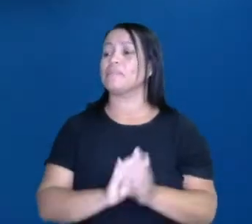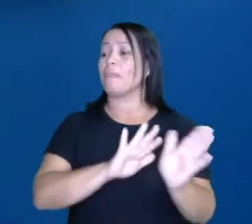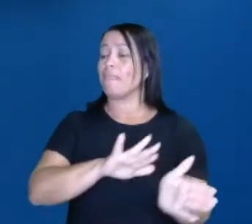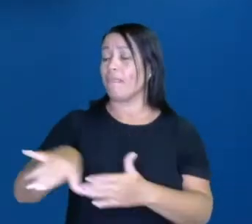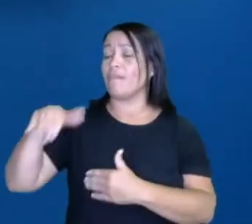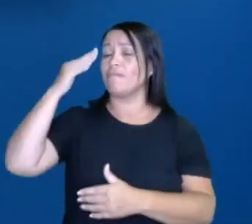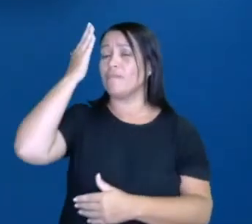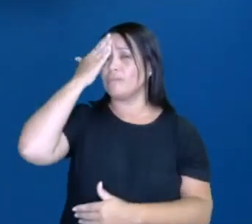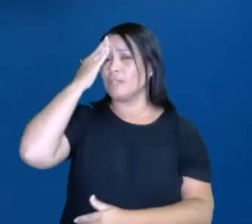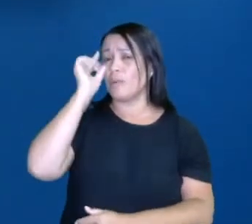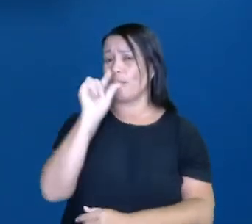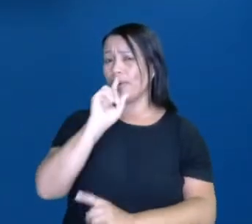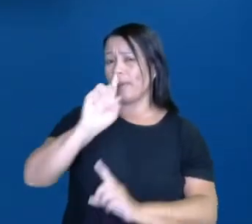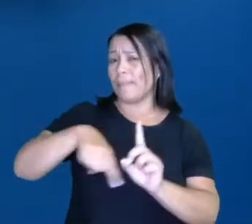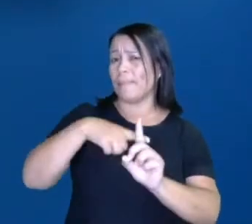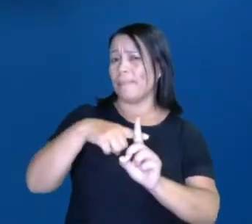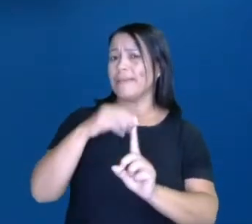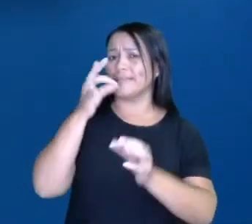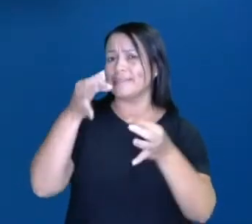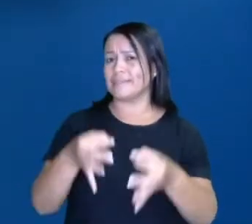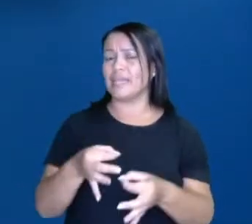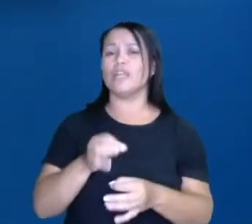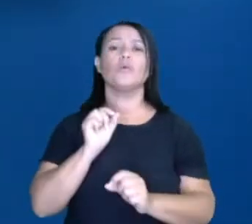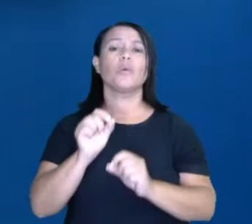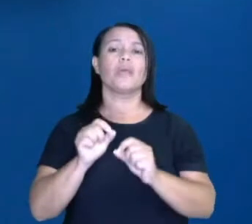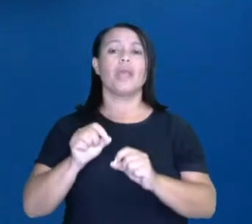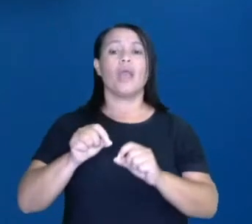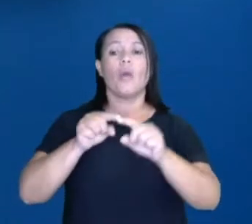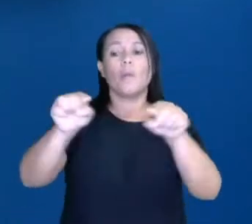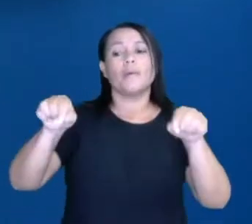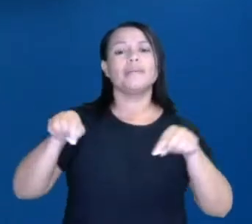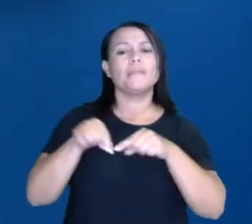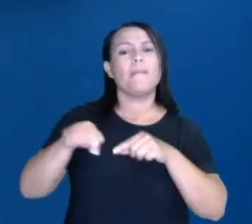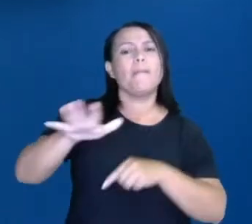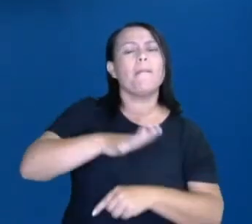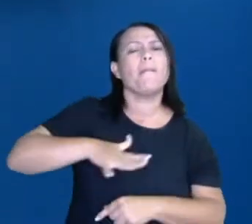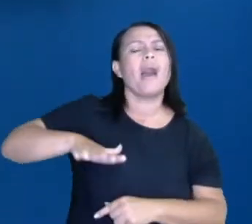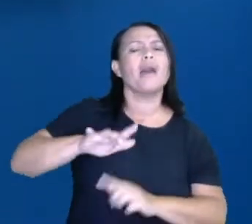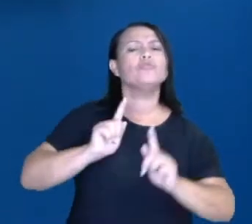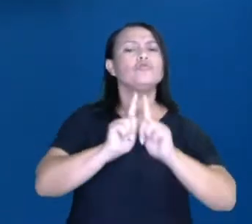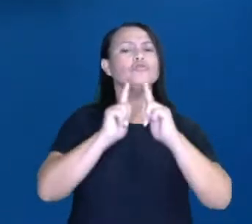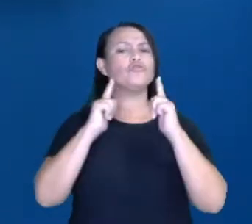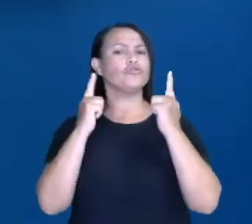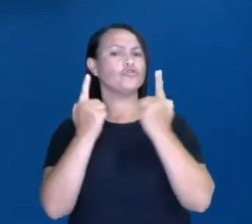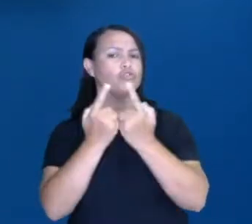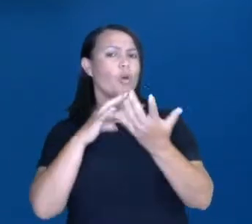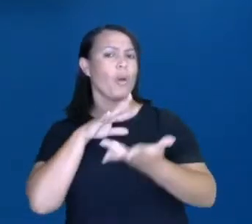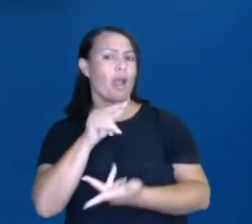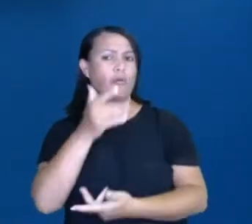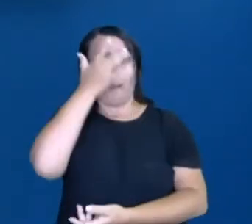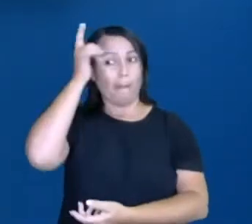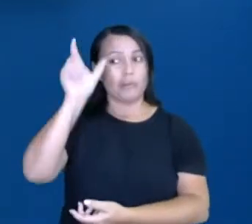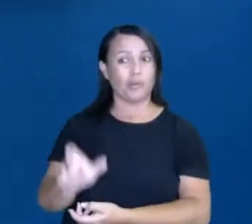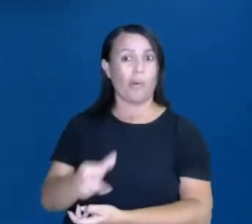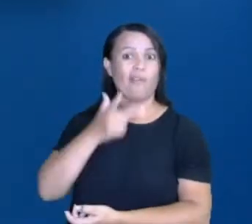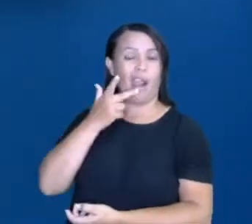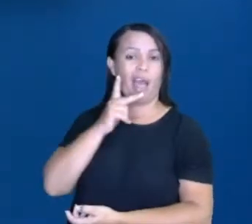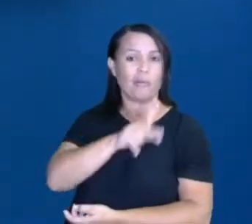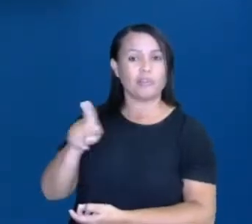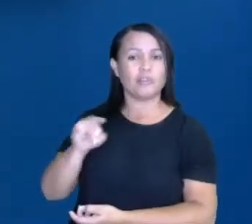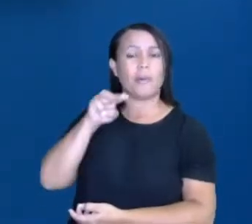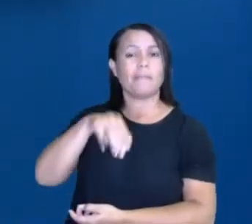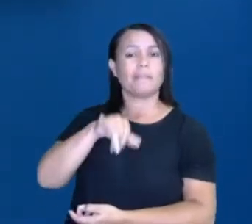Vamos entender um pouquinho mais, certo? O espaço geográfico, assim como dizia o grande professor